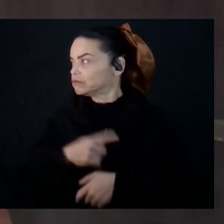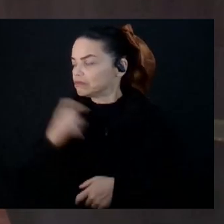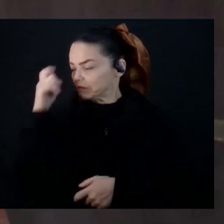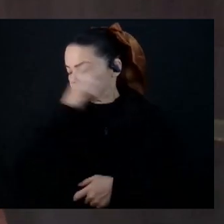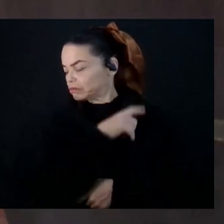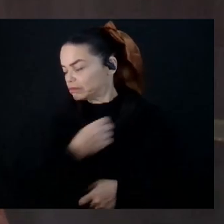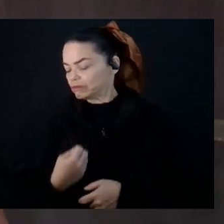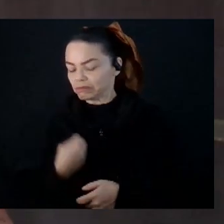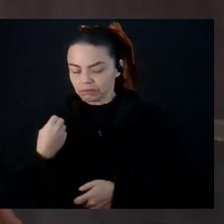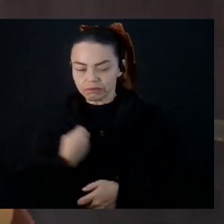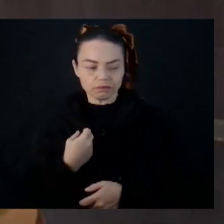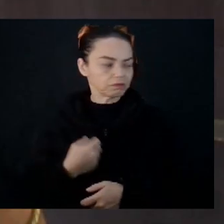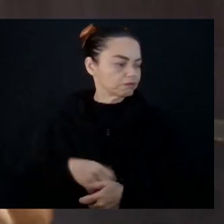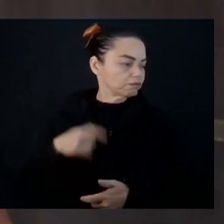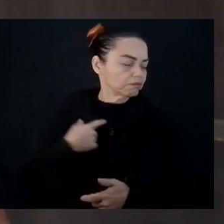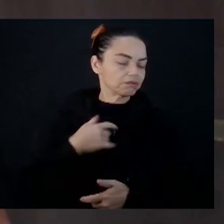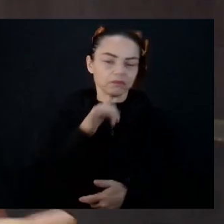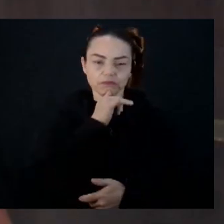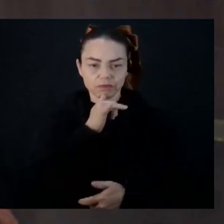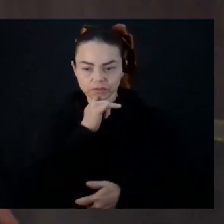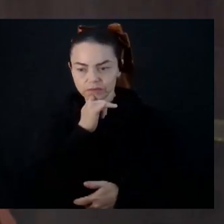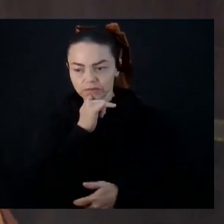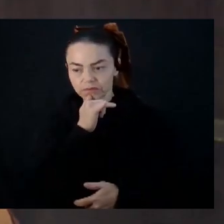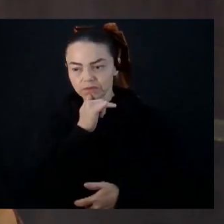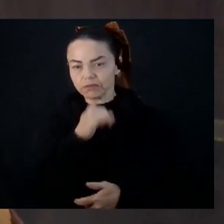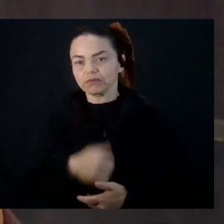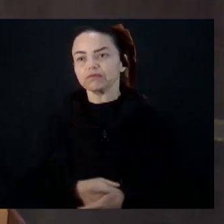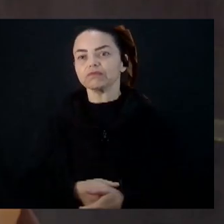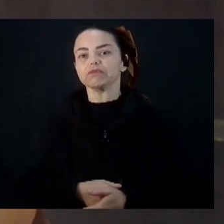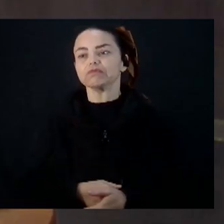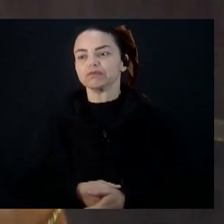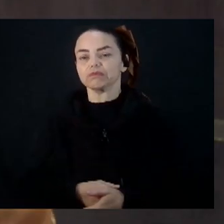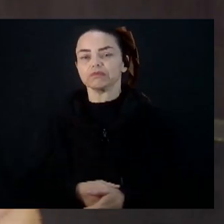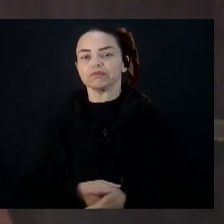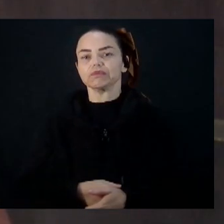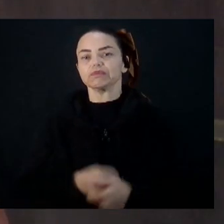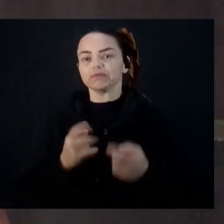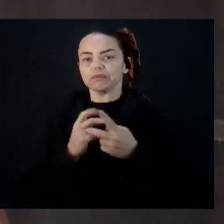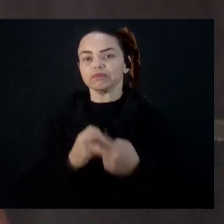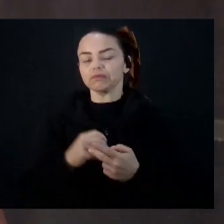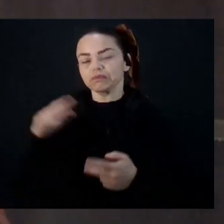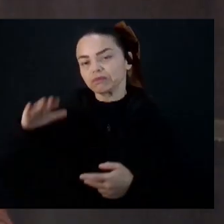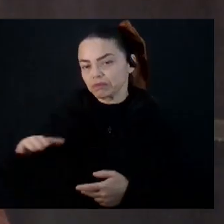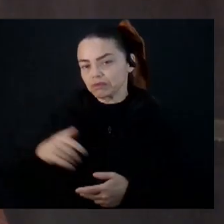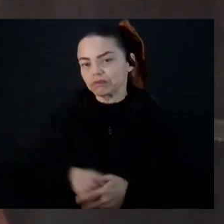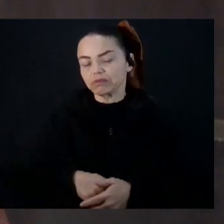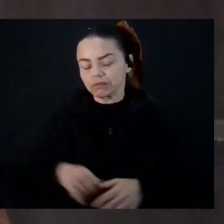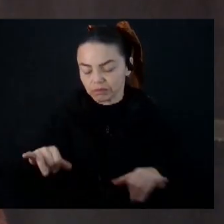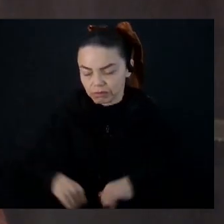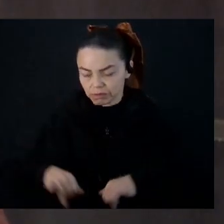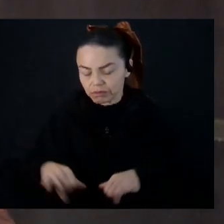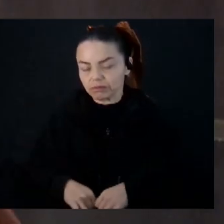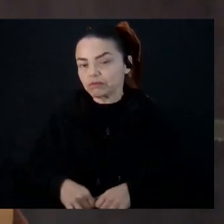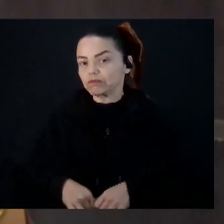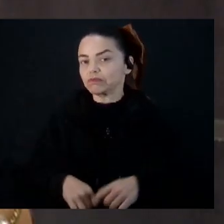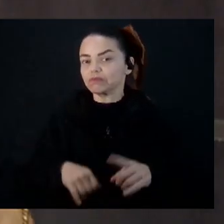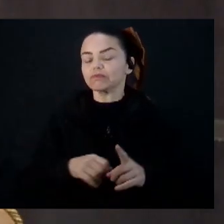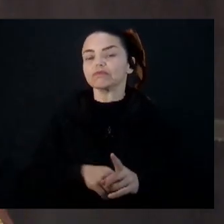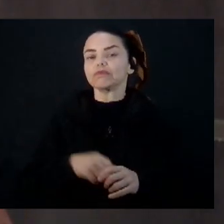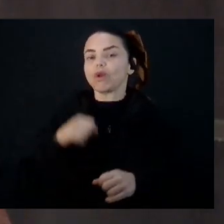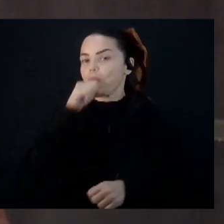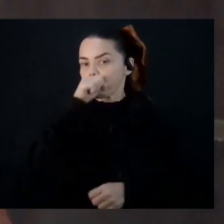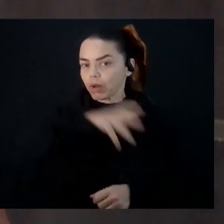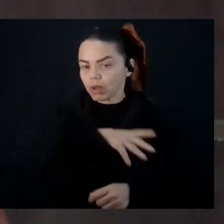algumas coisas, né? Por exemplo, se você percebe que a sua criança está sofrendo algum tipo de abuso, agressão dentro da